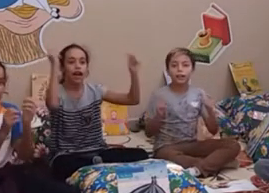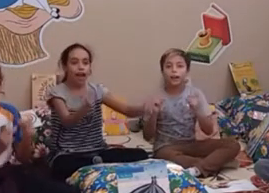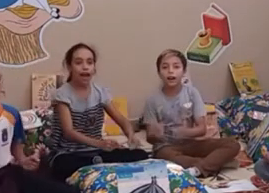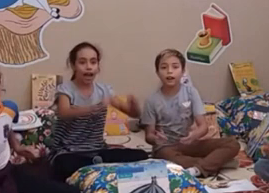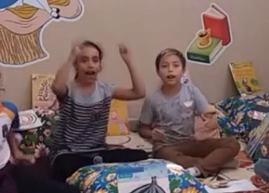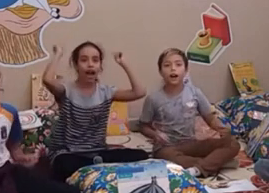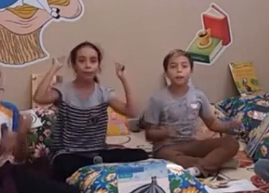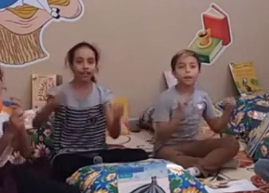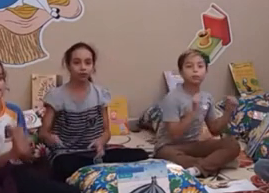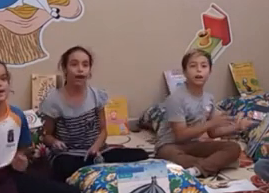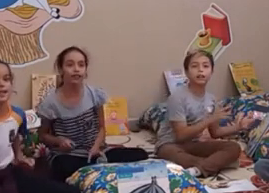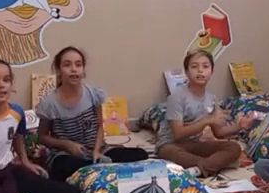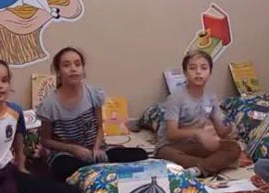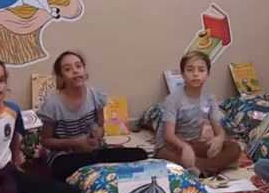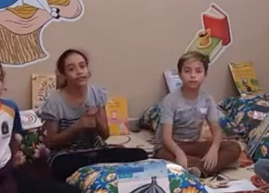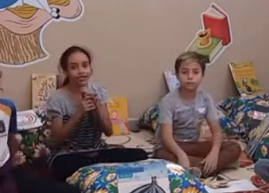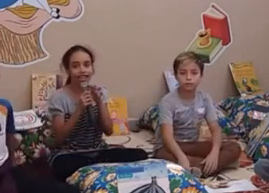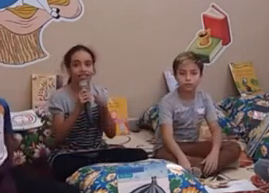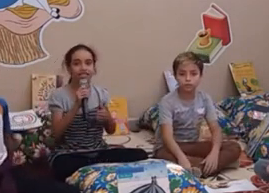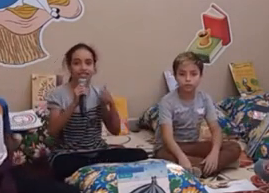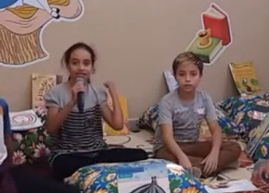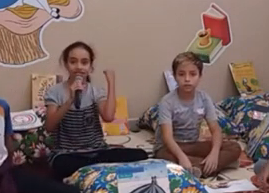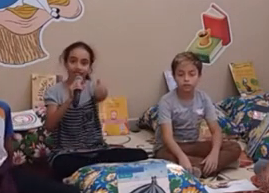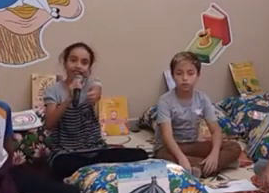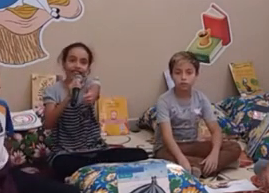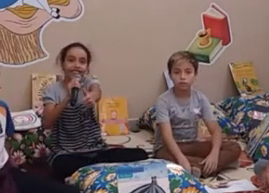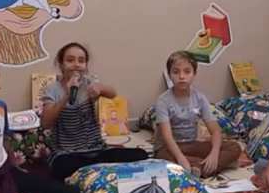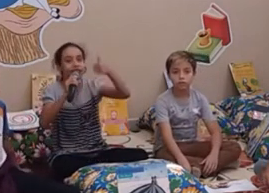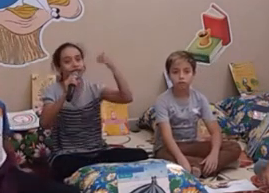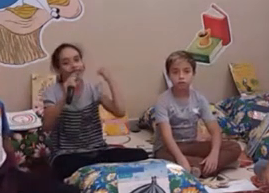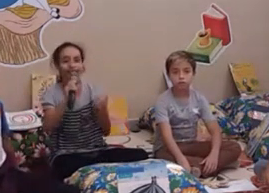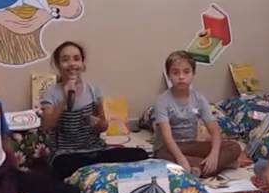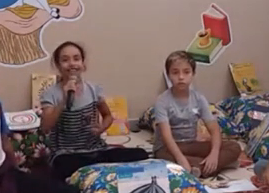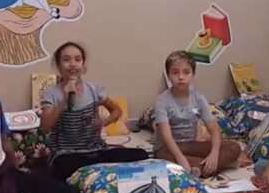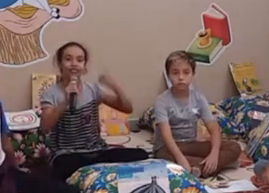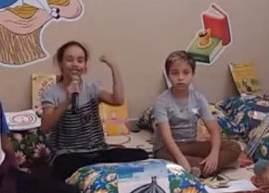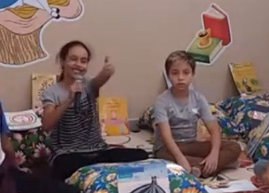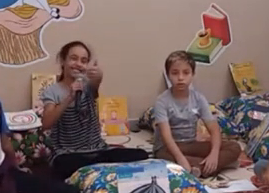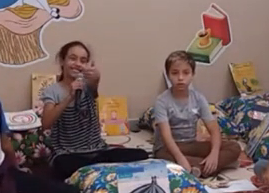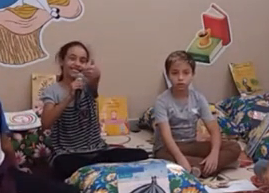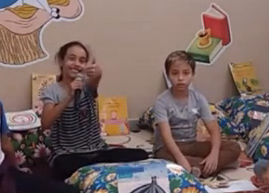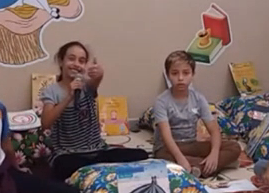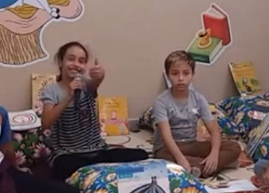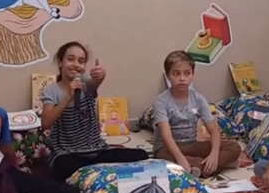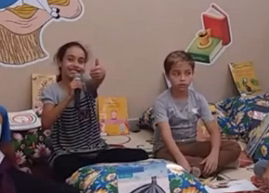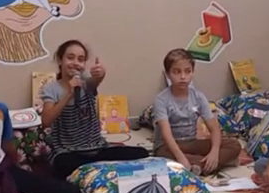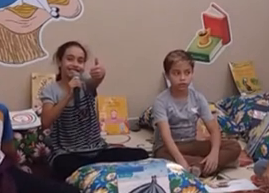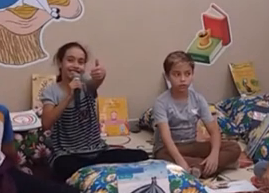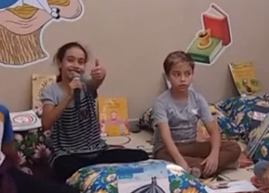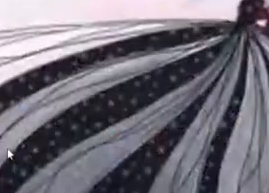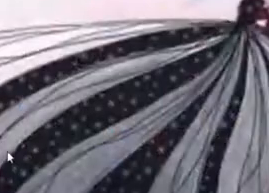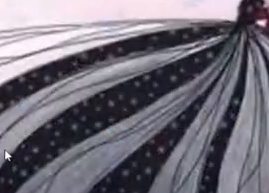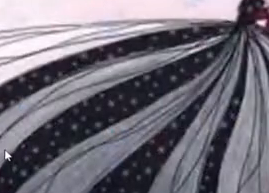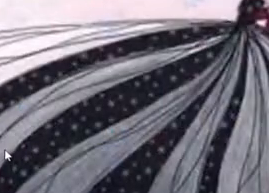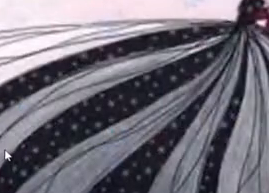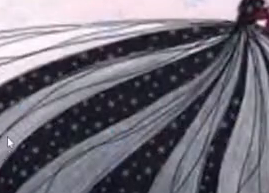Cinderela, é a mais bela. Não se esqueça de deixar seu like e se inscrever nesse canal.